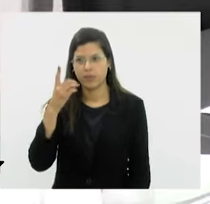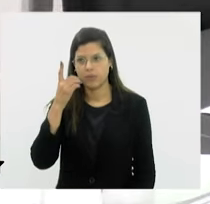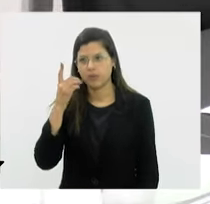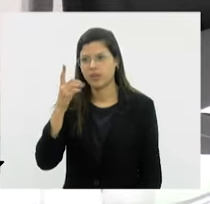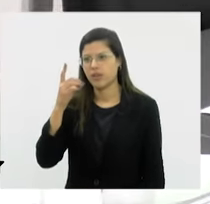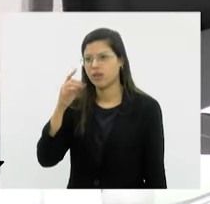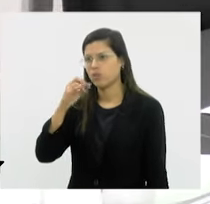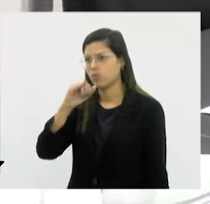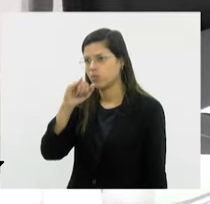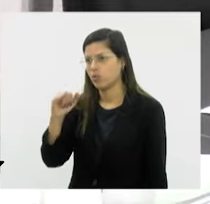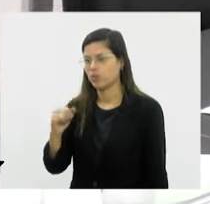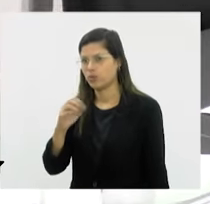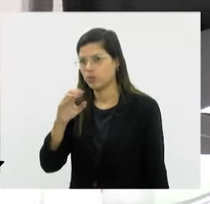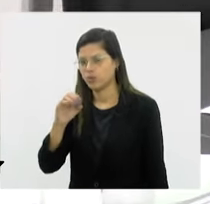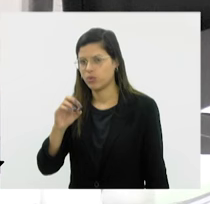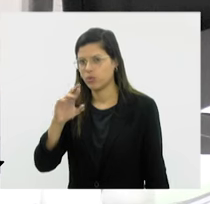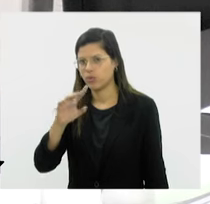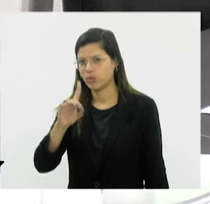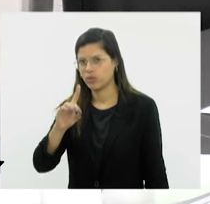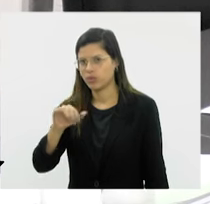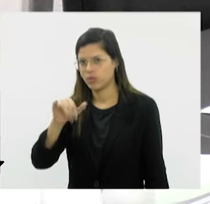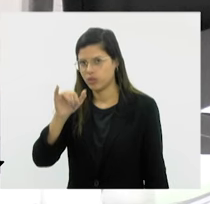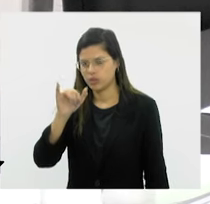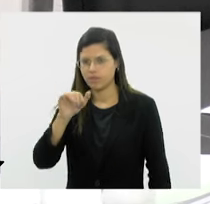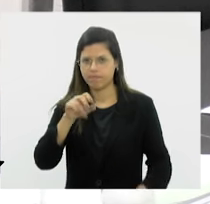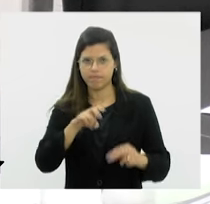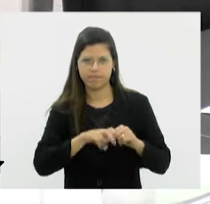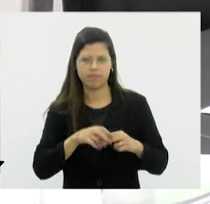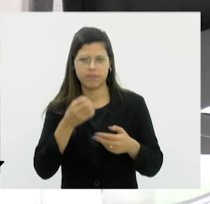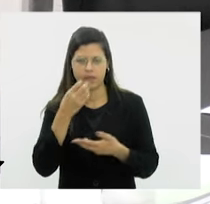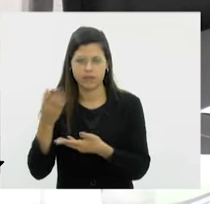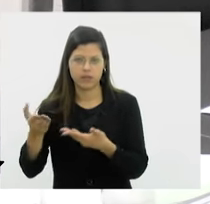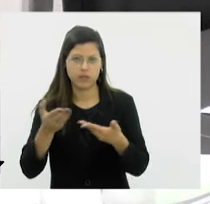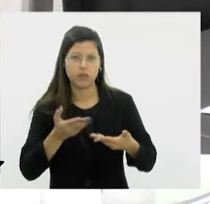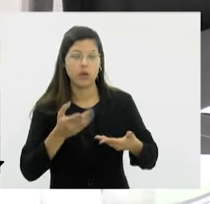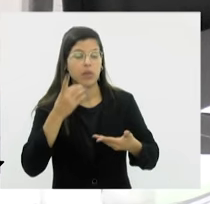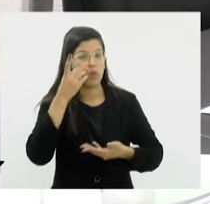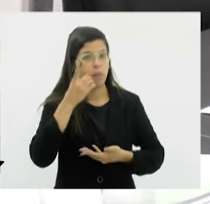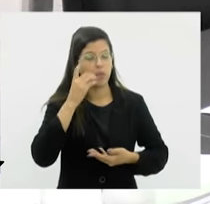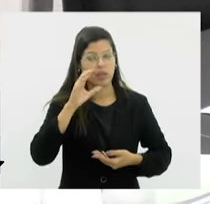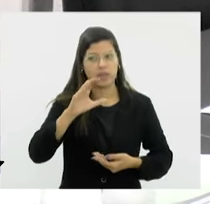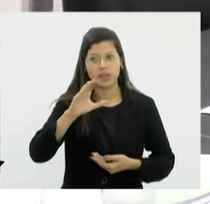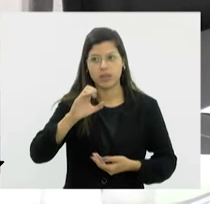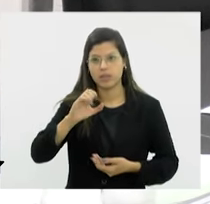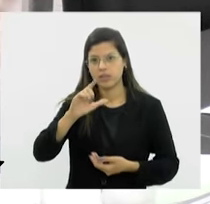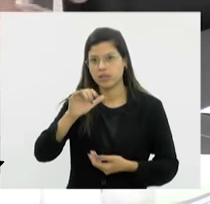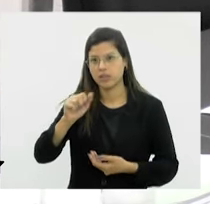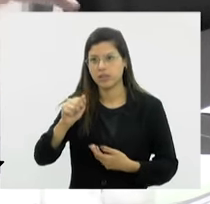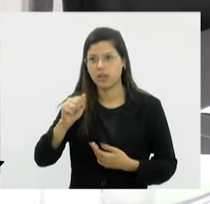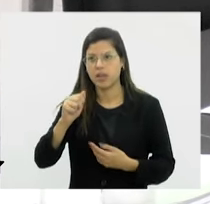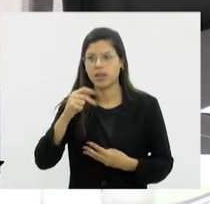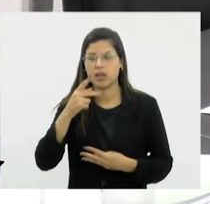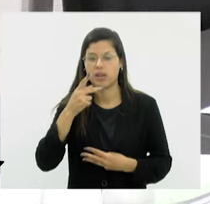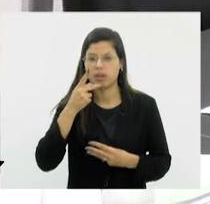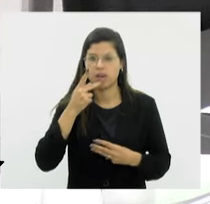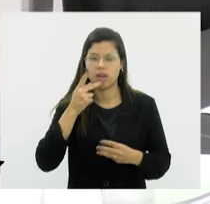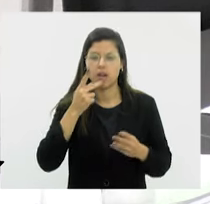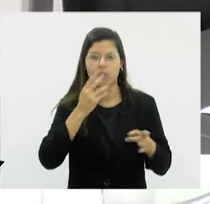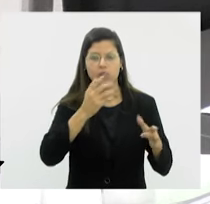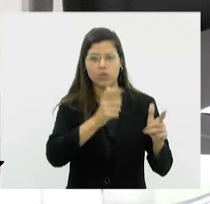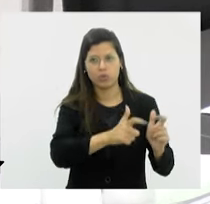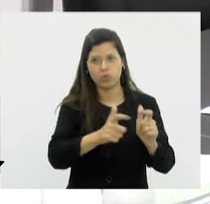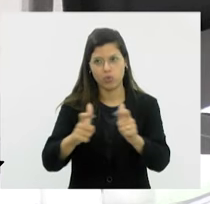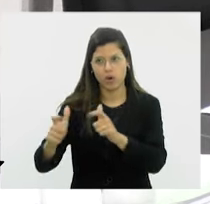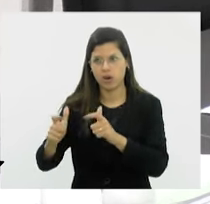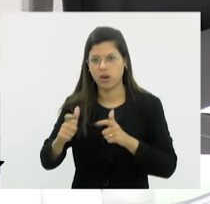seja bem-vindo, sente conosco. Por mais que a deputada Célia também traga à colação a questão das regiões,